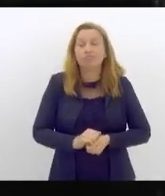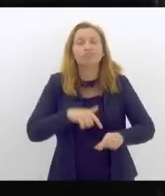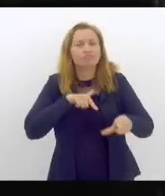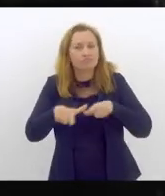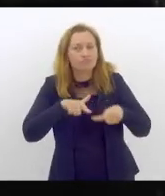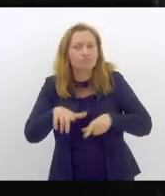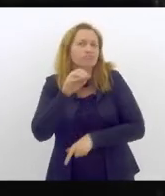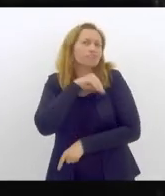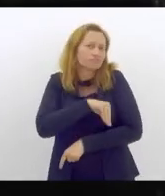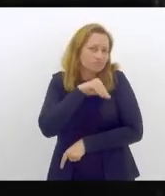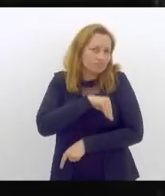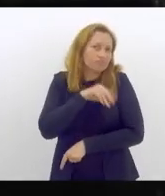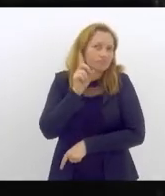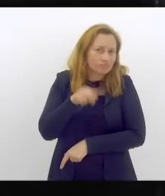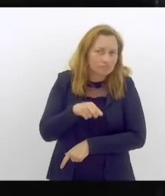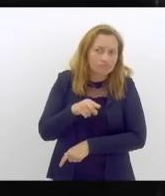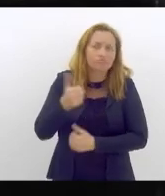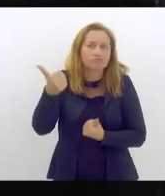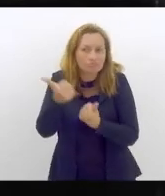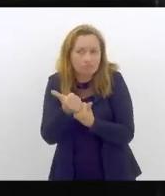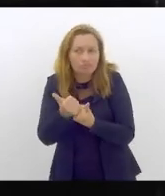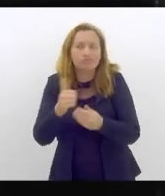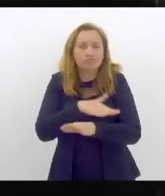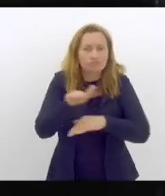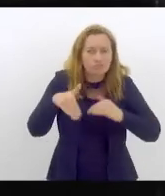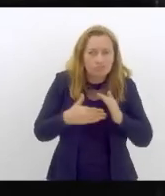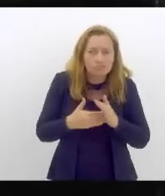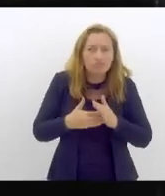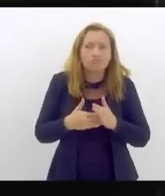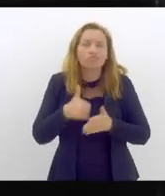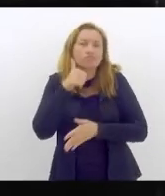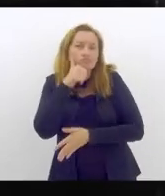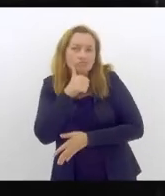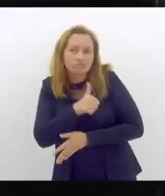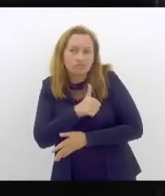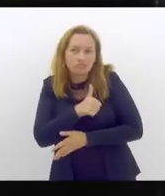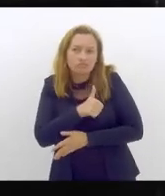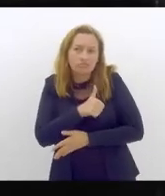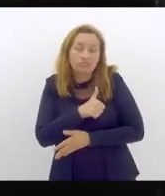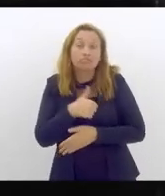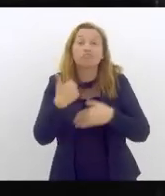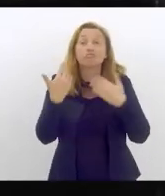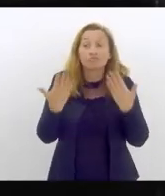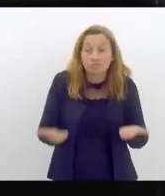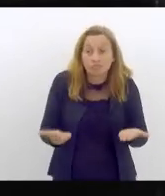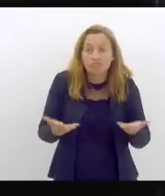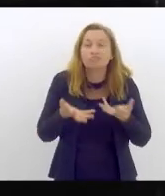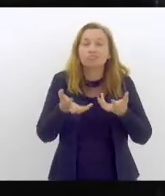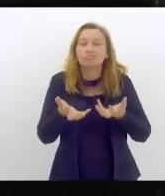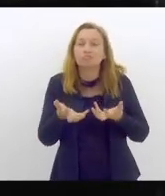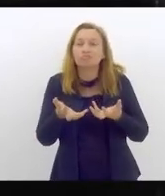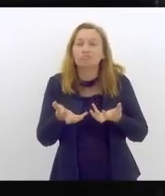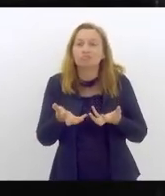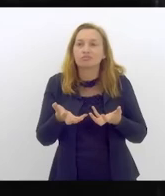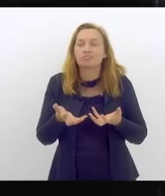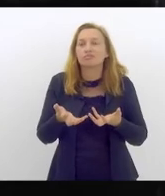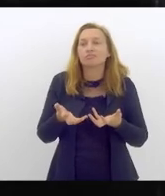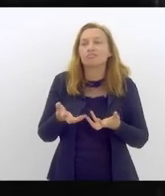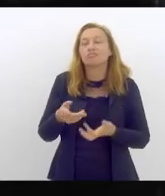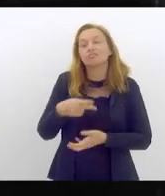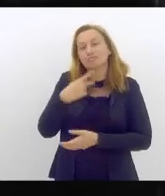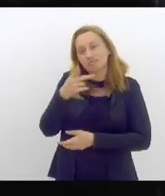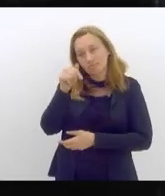renda não é no apoio a todas essas mulheres então eu quero fazer aqui